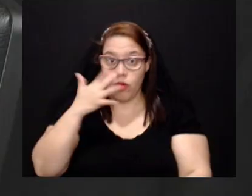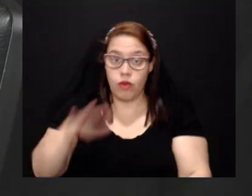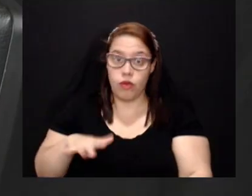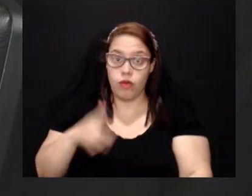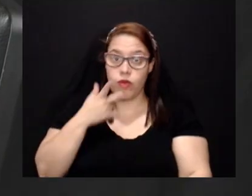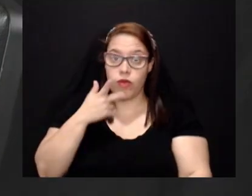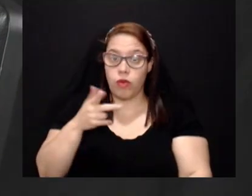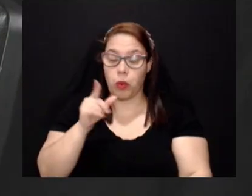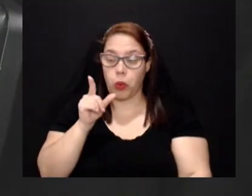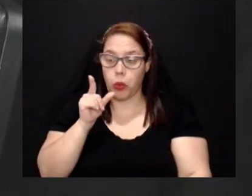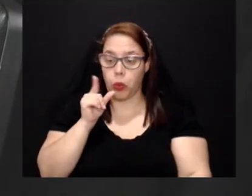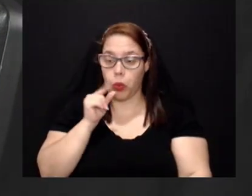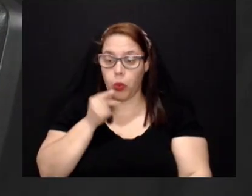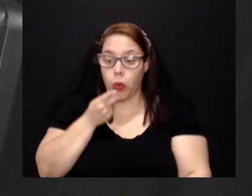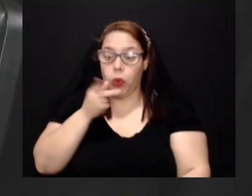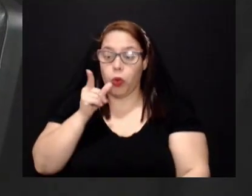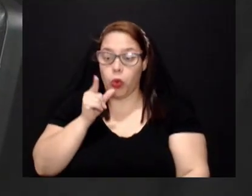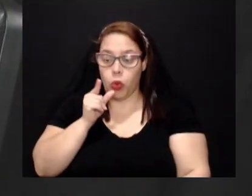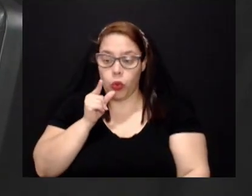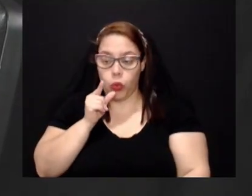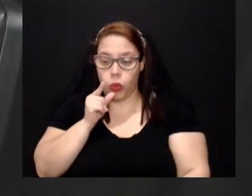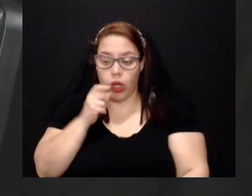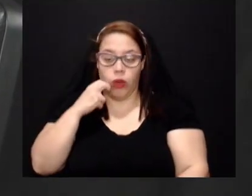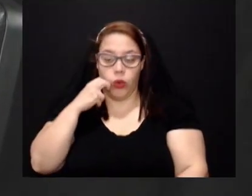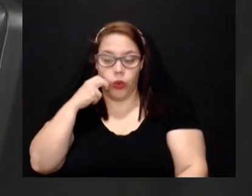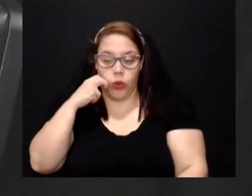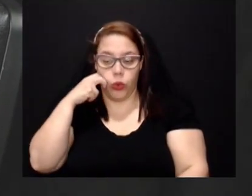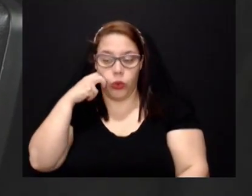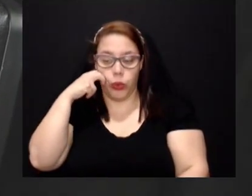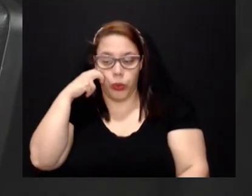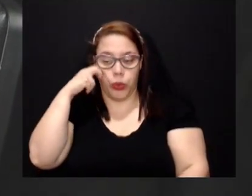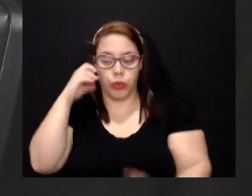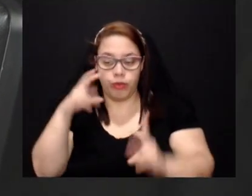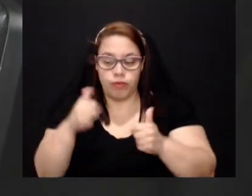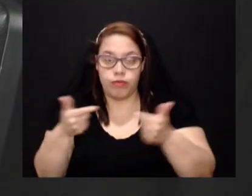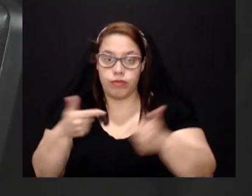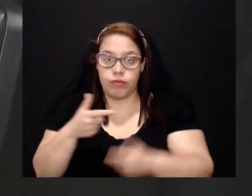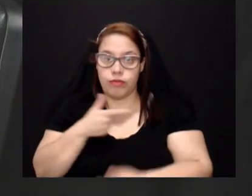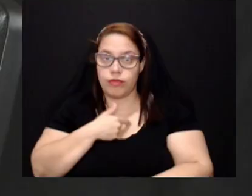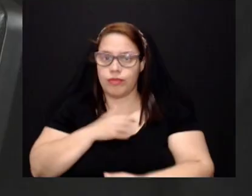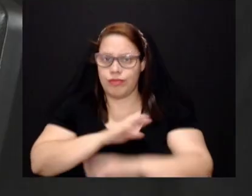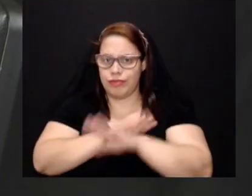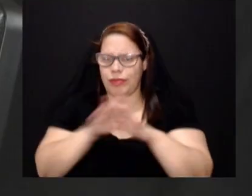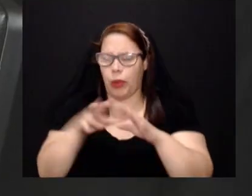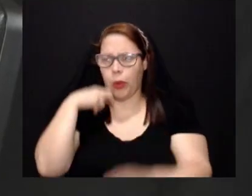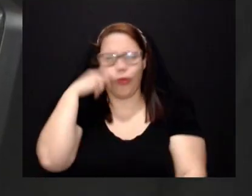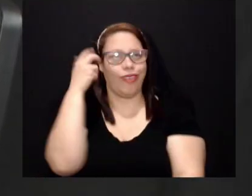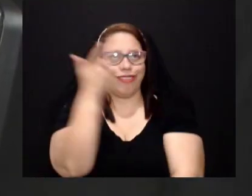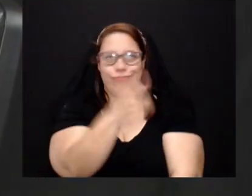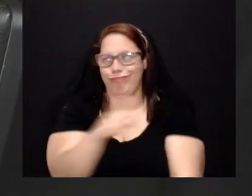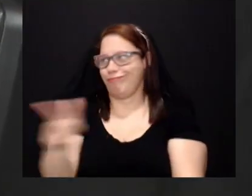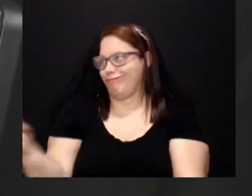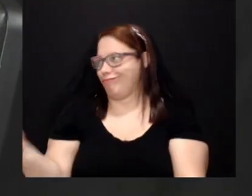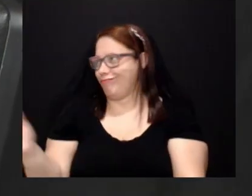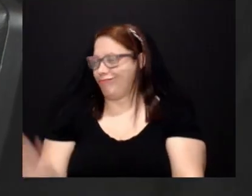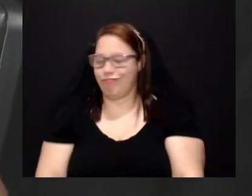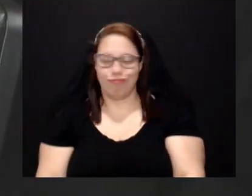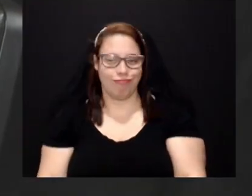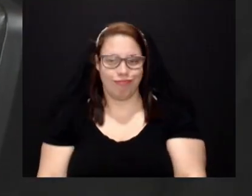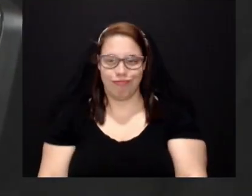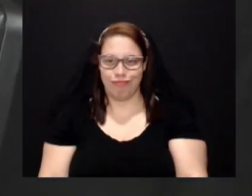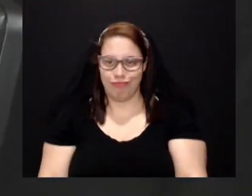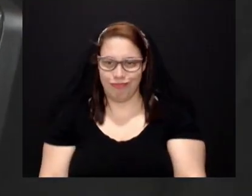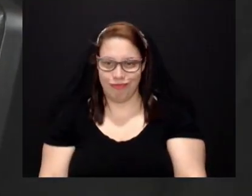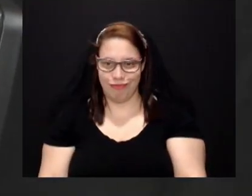baixinho, eu tinha vergonha de tudo, hoje eu sou totalmente sem vergonha, No bom e sentido. no